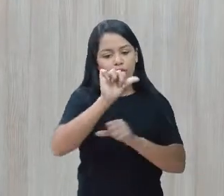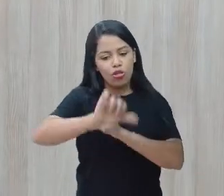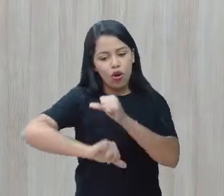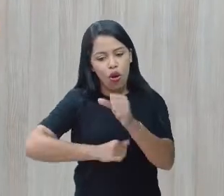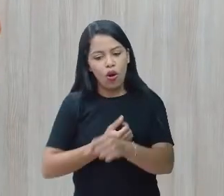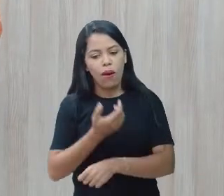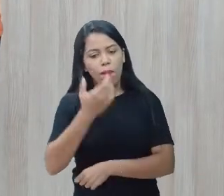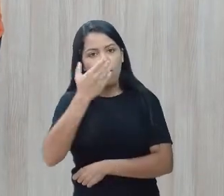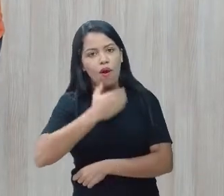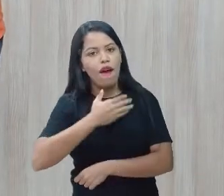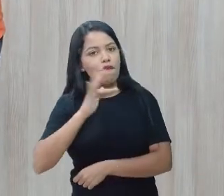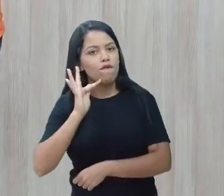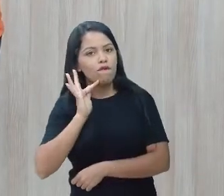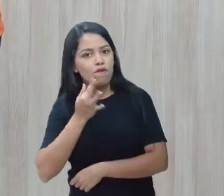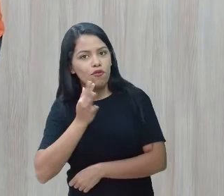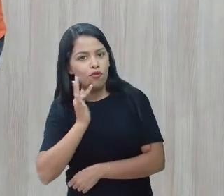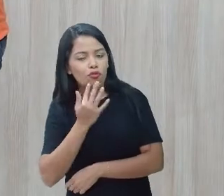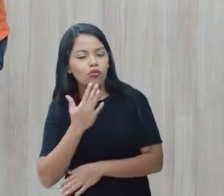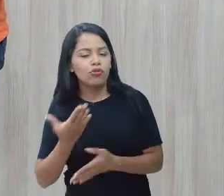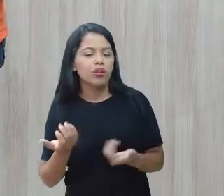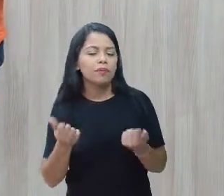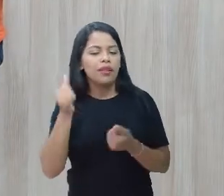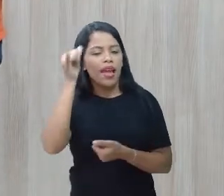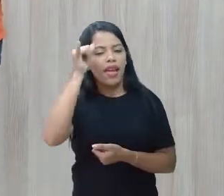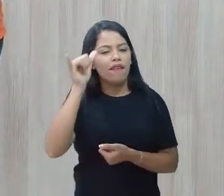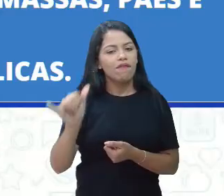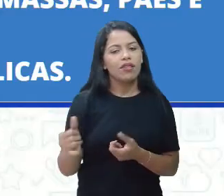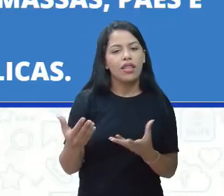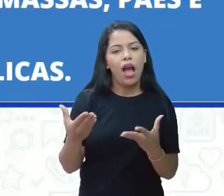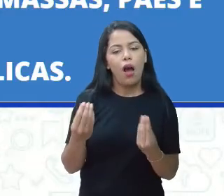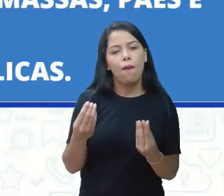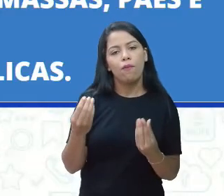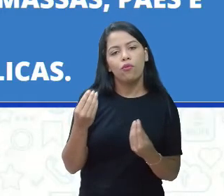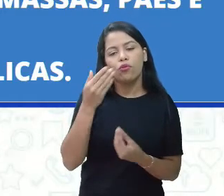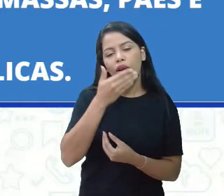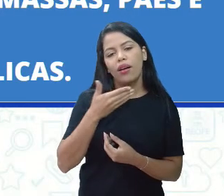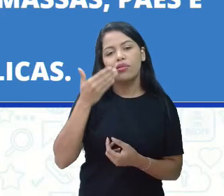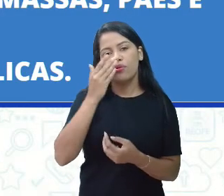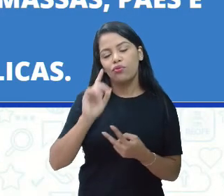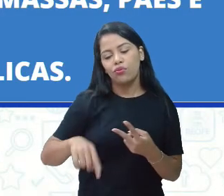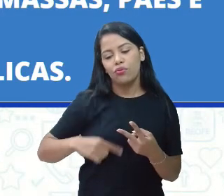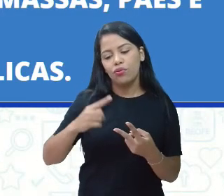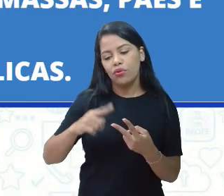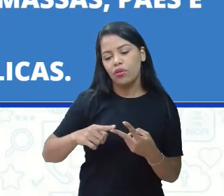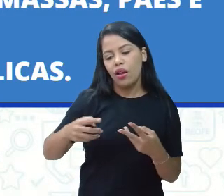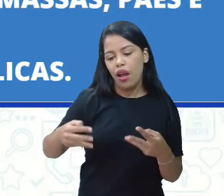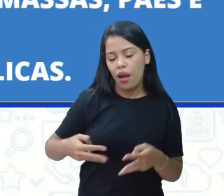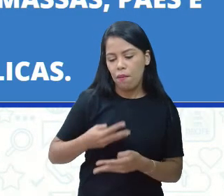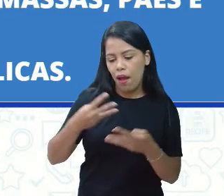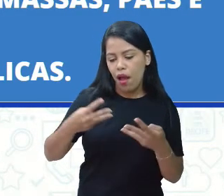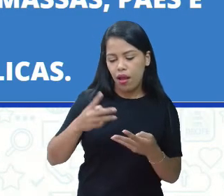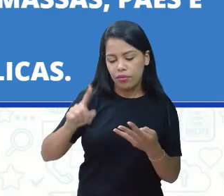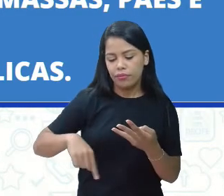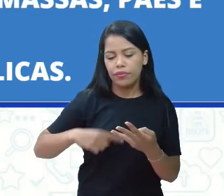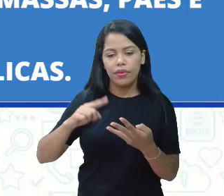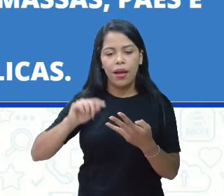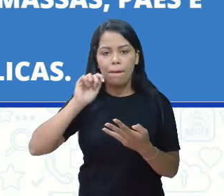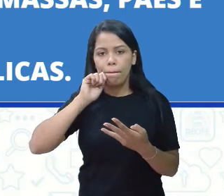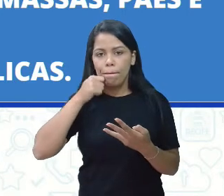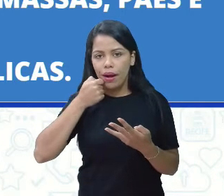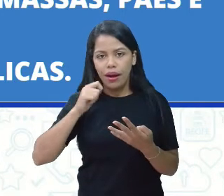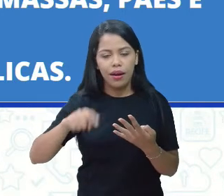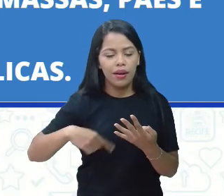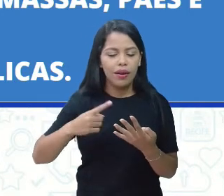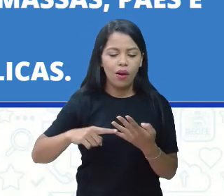evitar. Evitar o consumo em excesso de açúcar, massas, pães e alimentos industrializados. Né? A questão aí, que